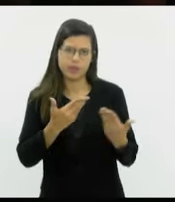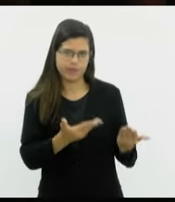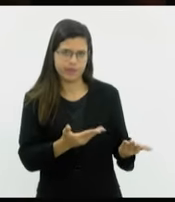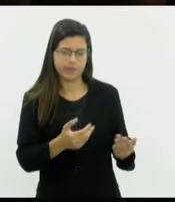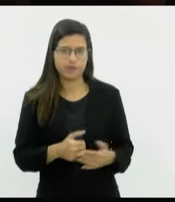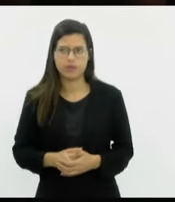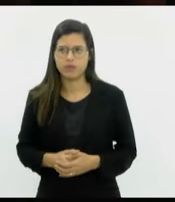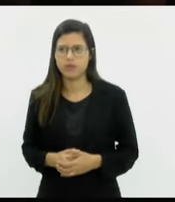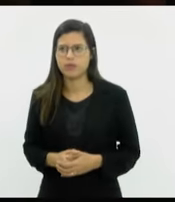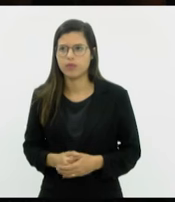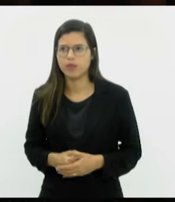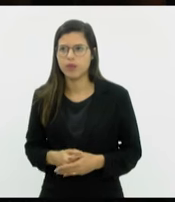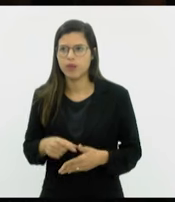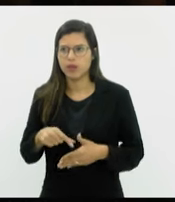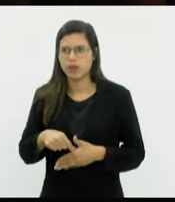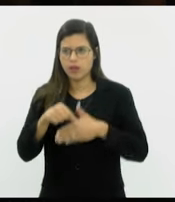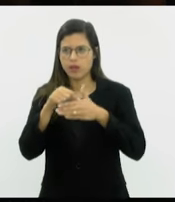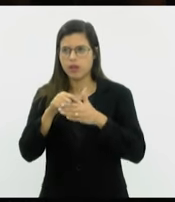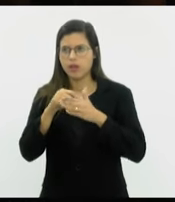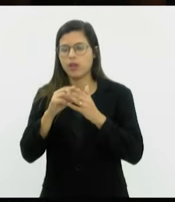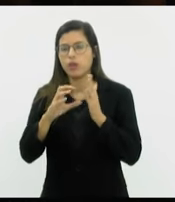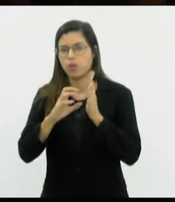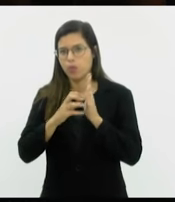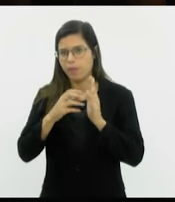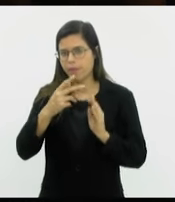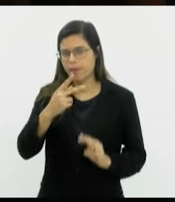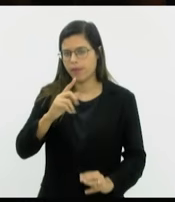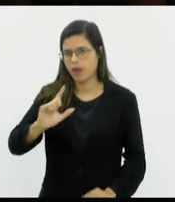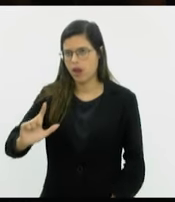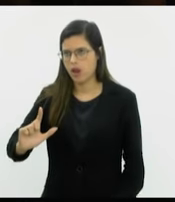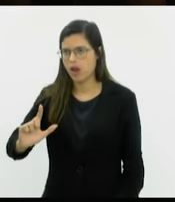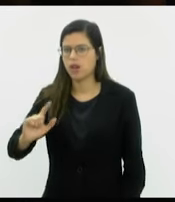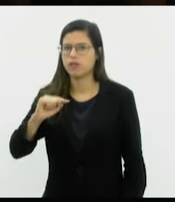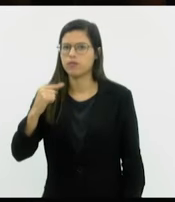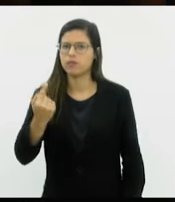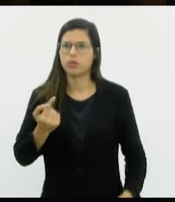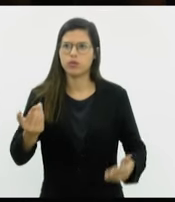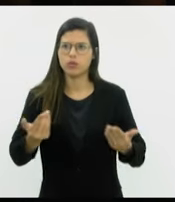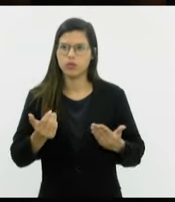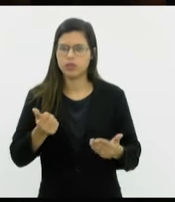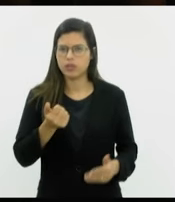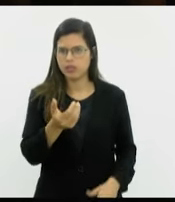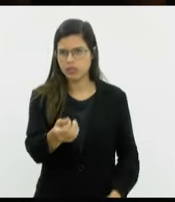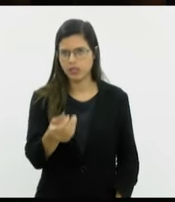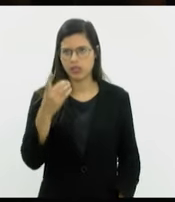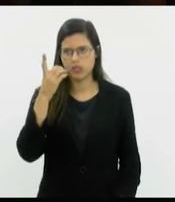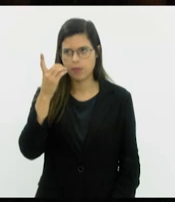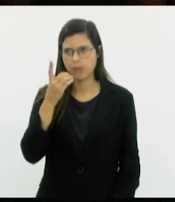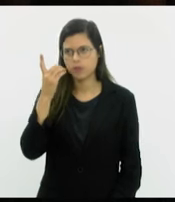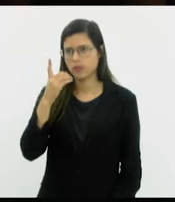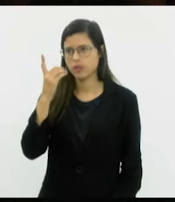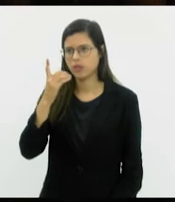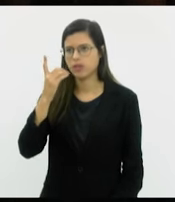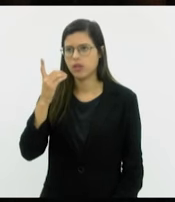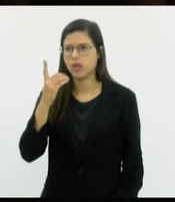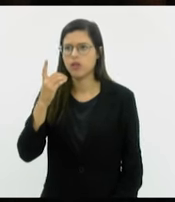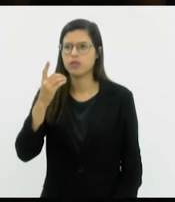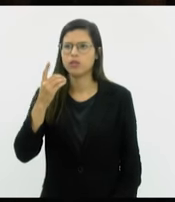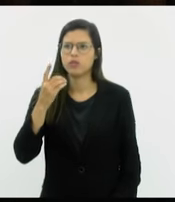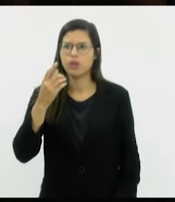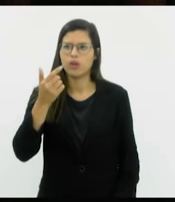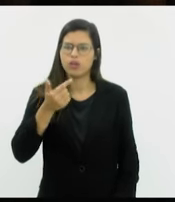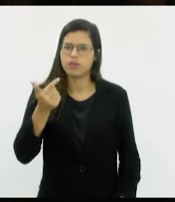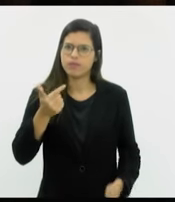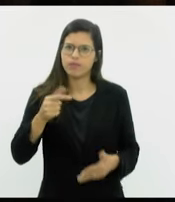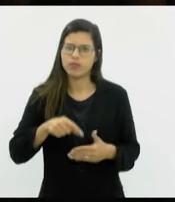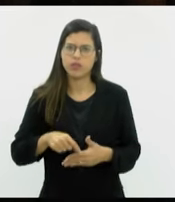meu líder no PL, na bancada do PL, onde somos hoje 16 deputados e ocupo uma das vice-lideranças. É